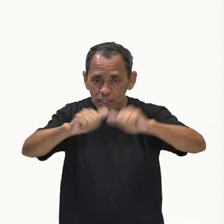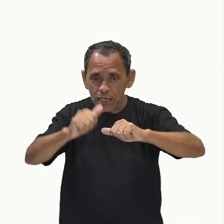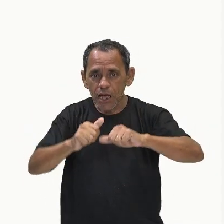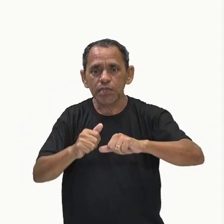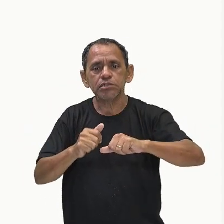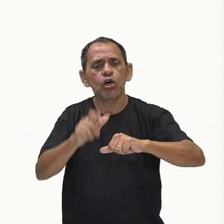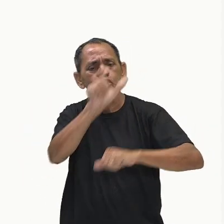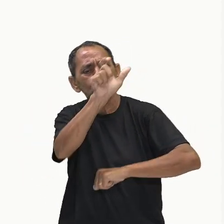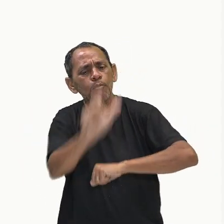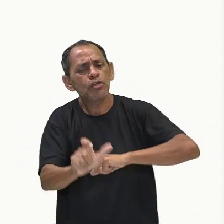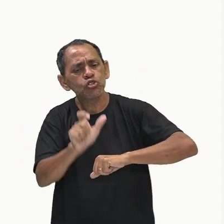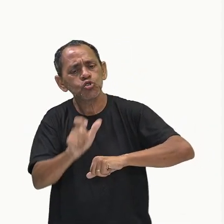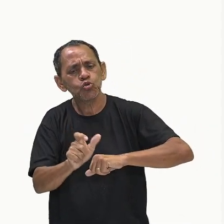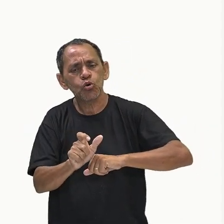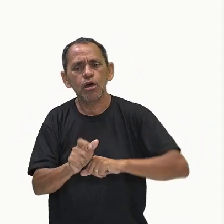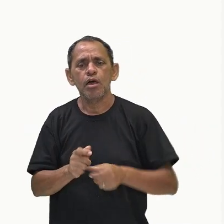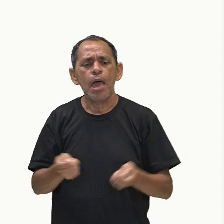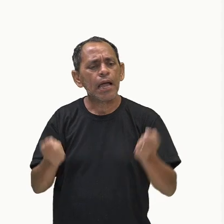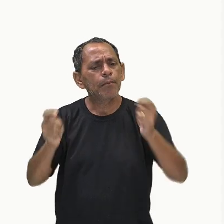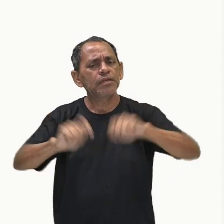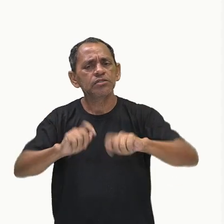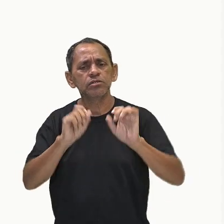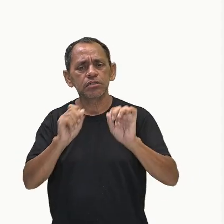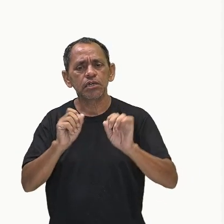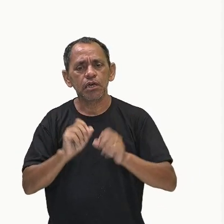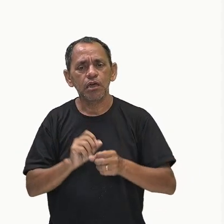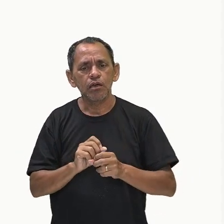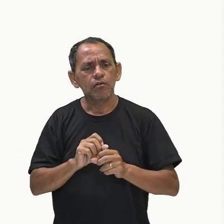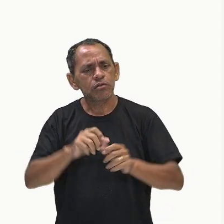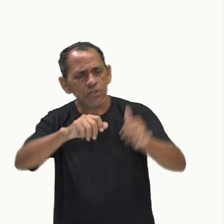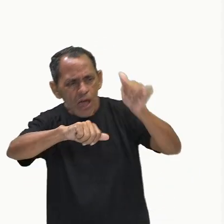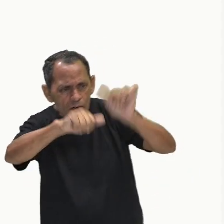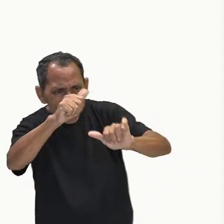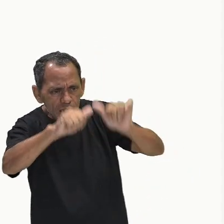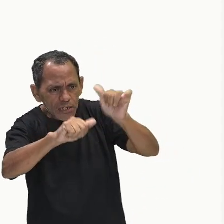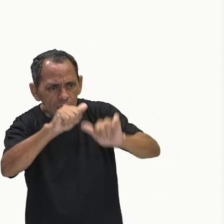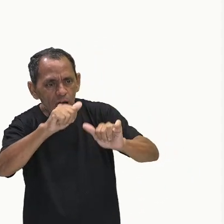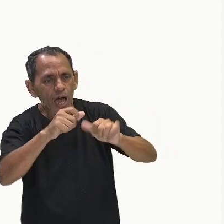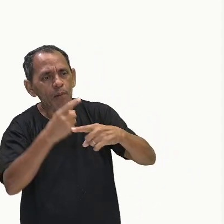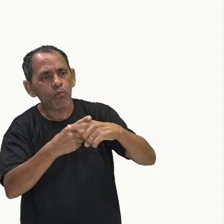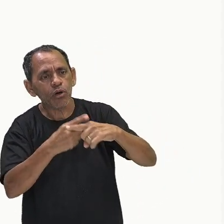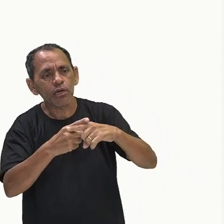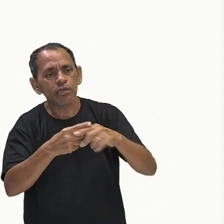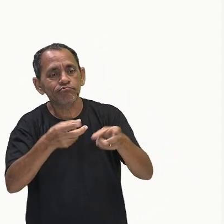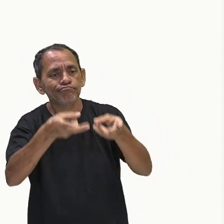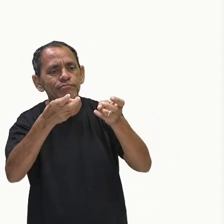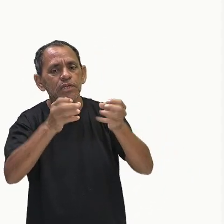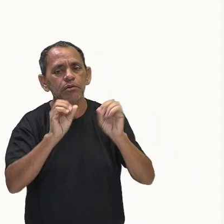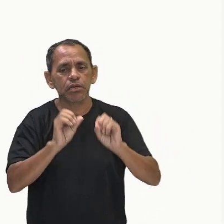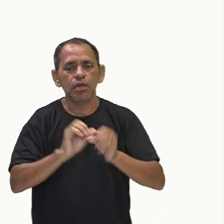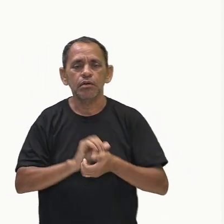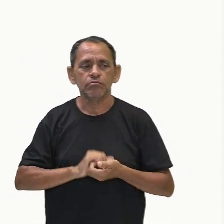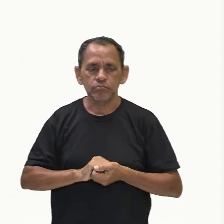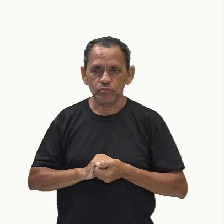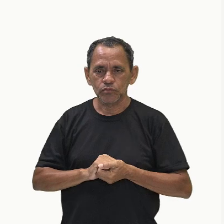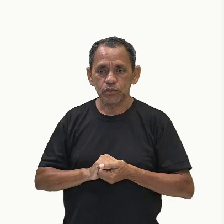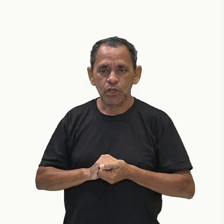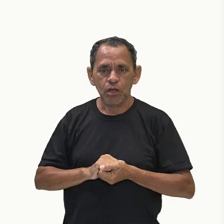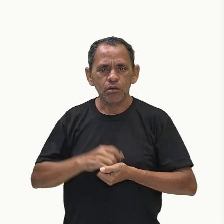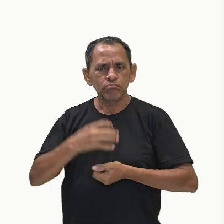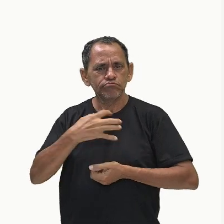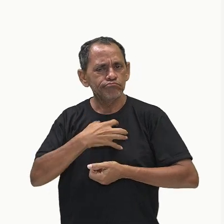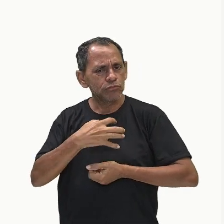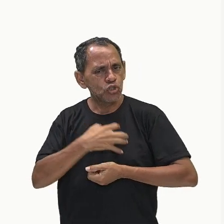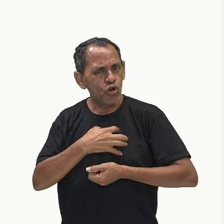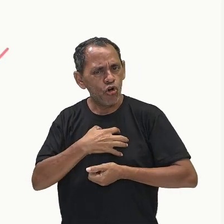vão permitir o diagnóstico, porque você só percebe os sinais e sintomas, mas os diagnósticos, eles